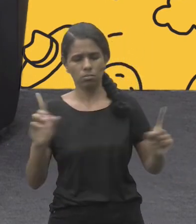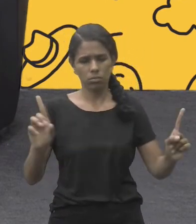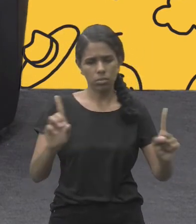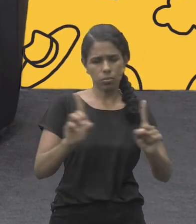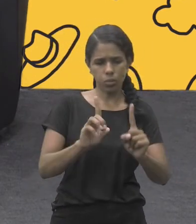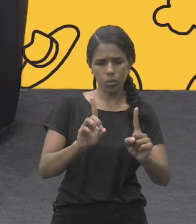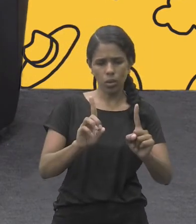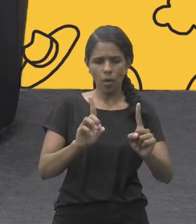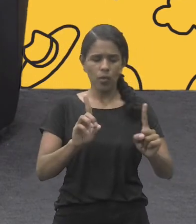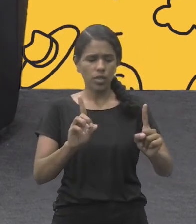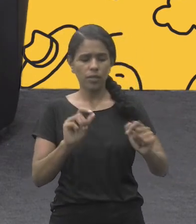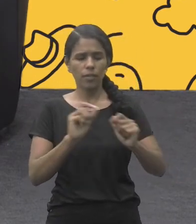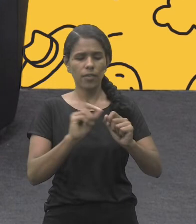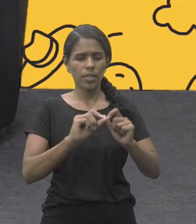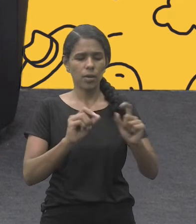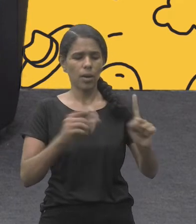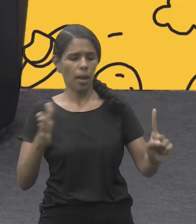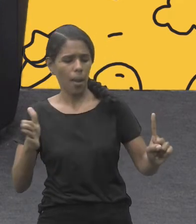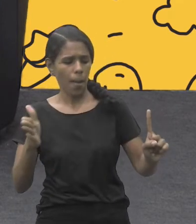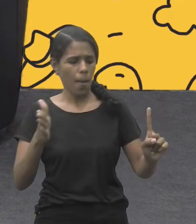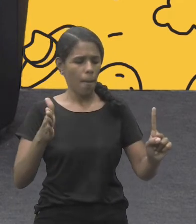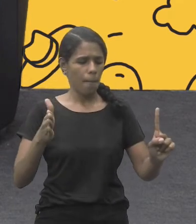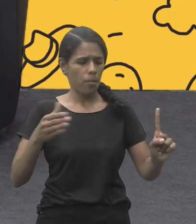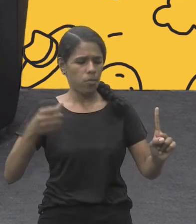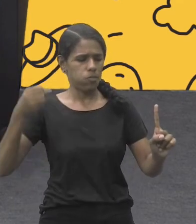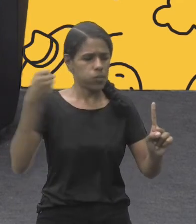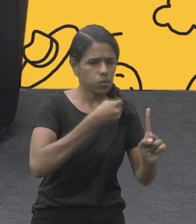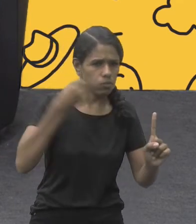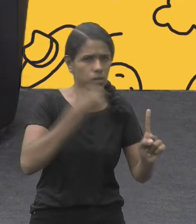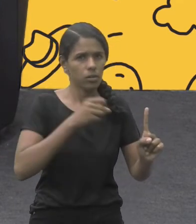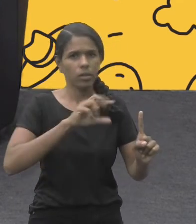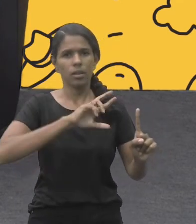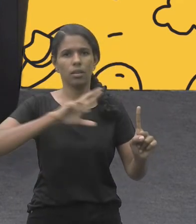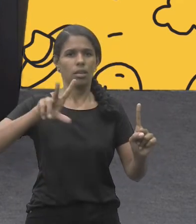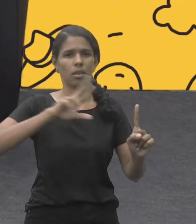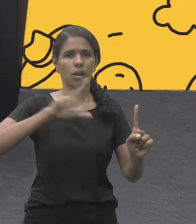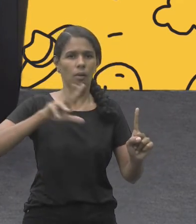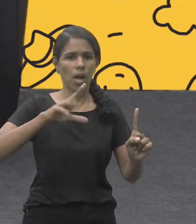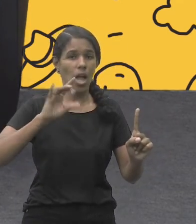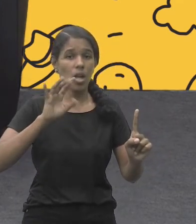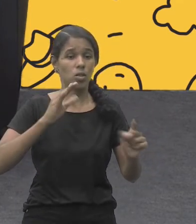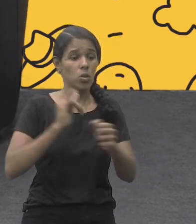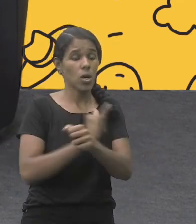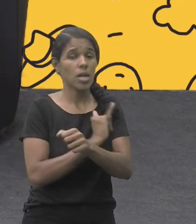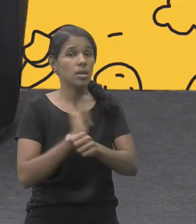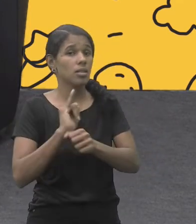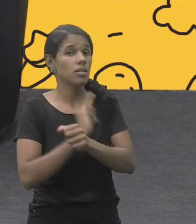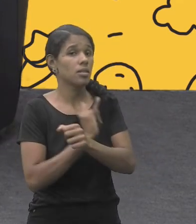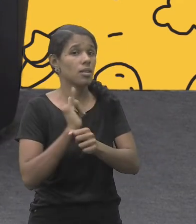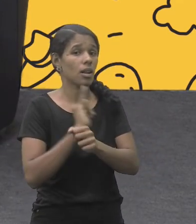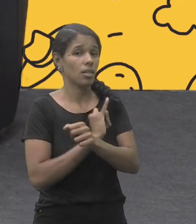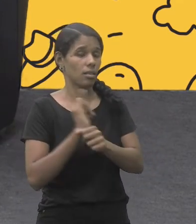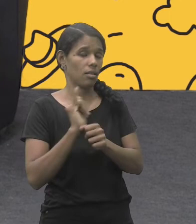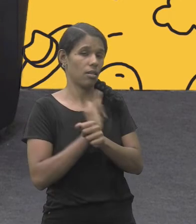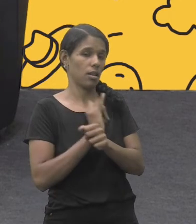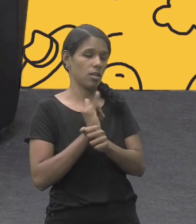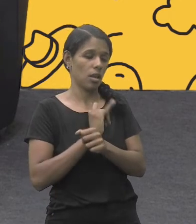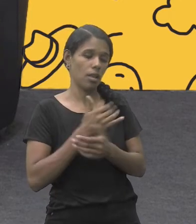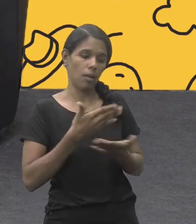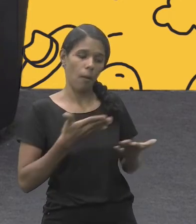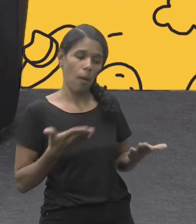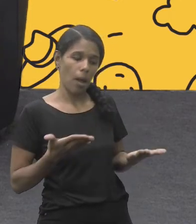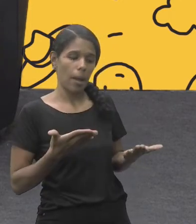ganhar a luta. Ou seja, quem bater perde, né? Então ele só vai machucar se ele quiser, né? É muito difícil. Ou ele pode tentar tirar, se